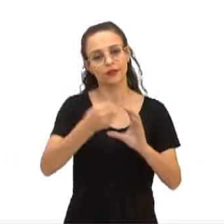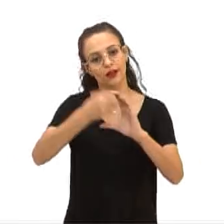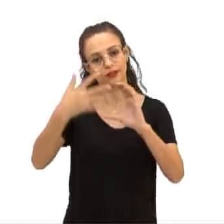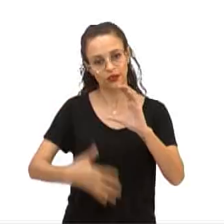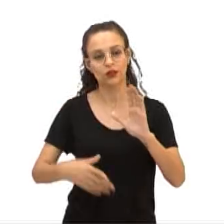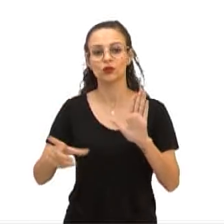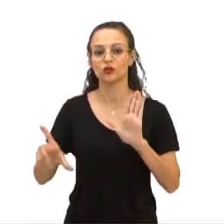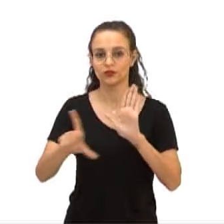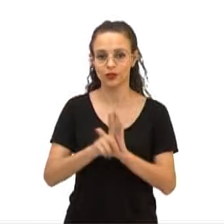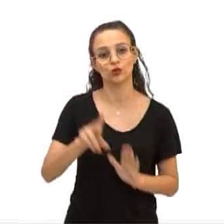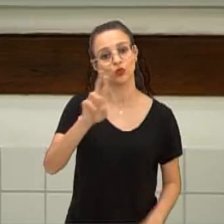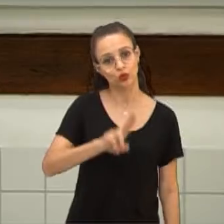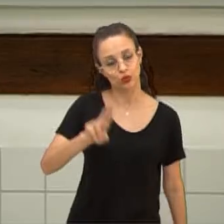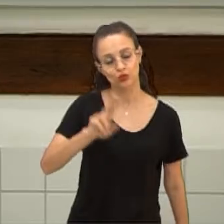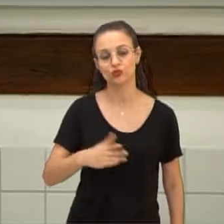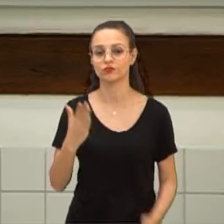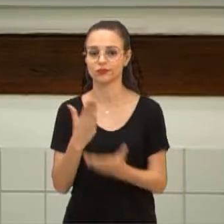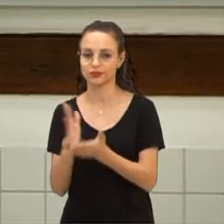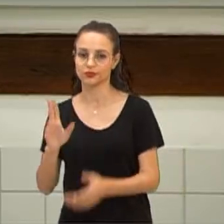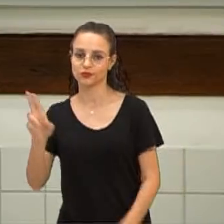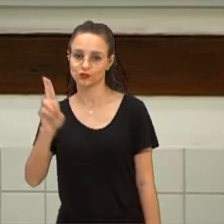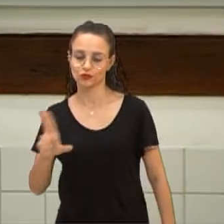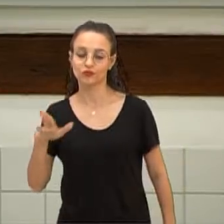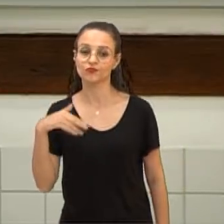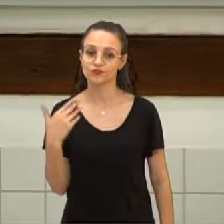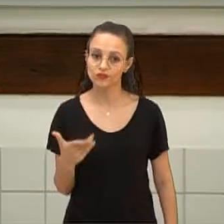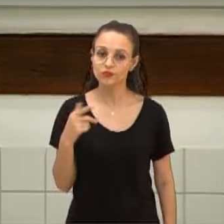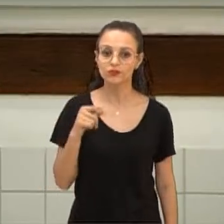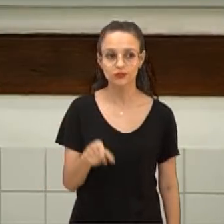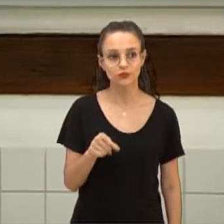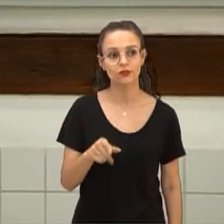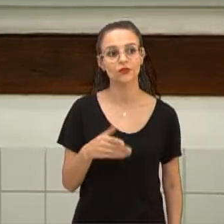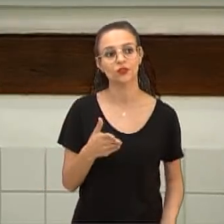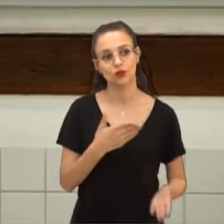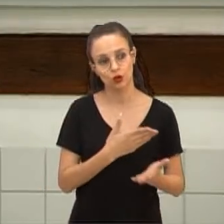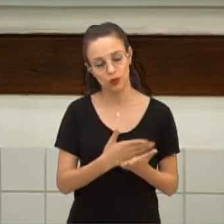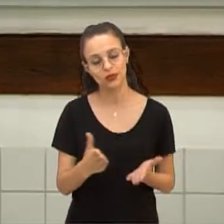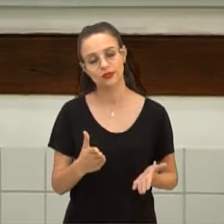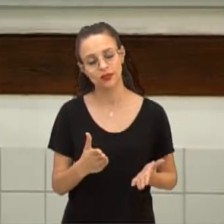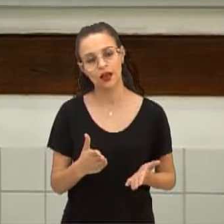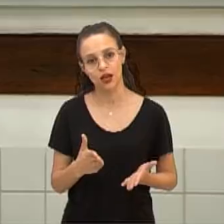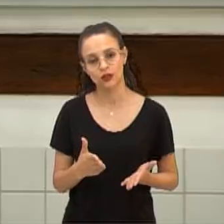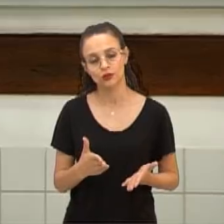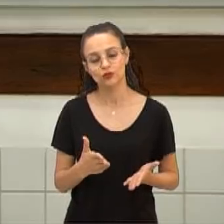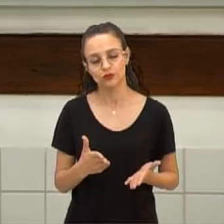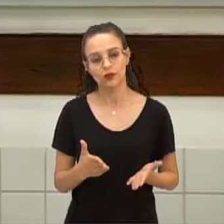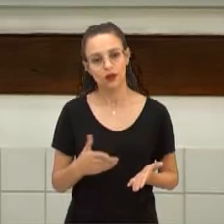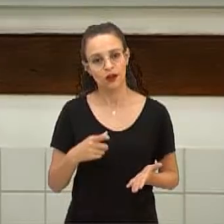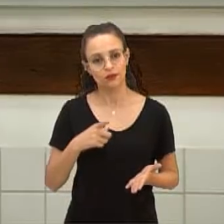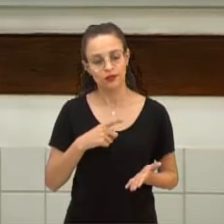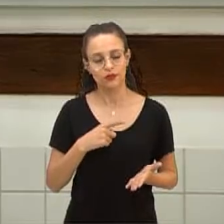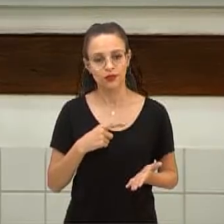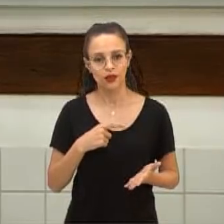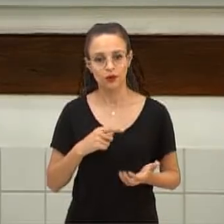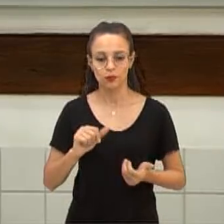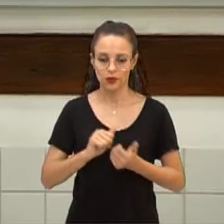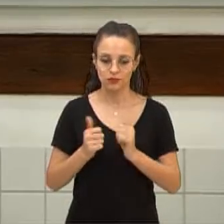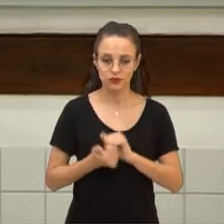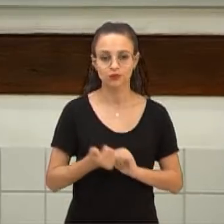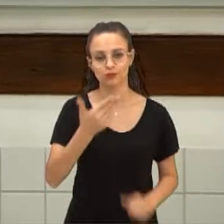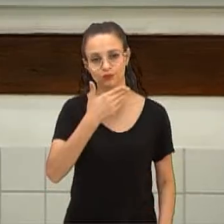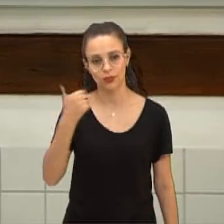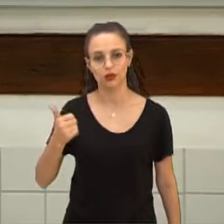pela lei do uso e desuso. Eles começaram a ter uma condição melhor para pegar a alimentação, tá certo?